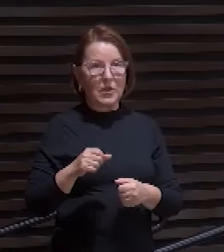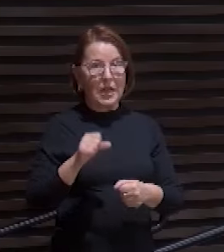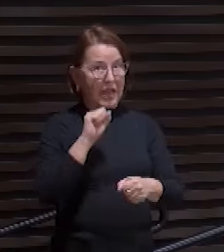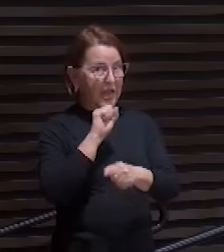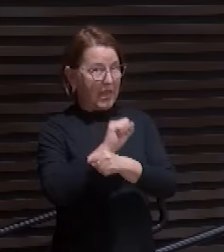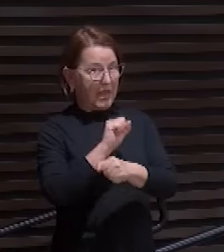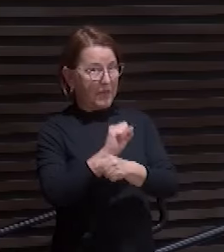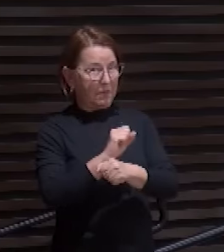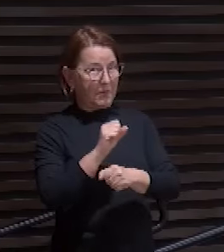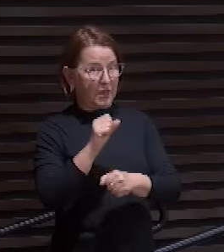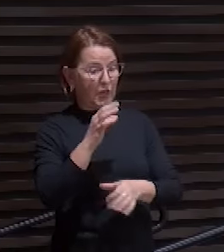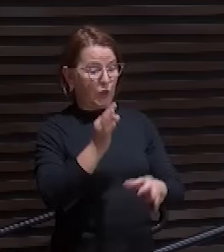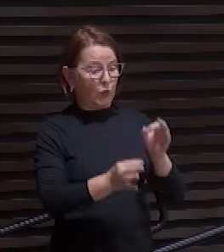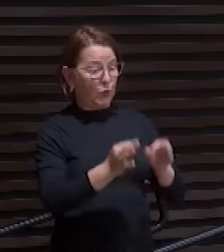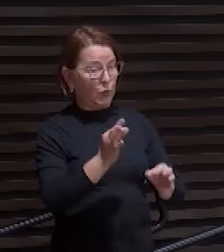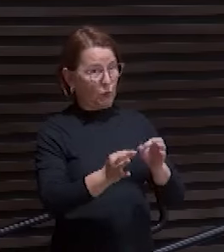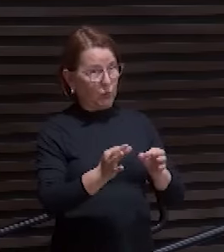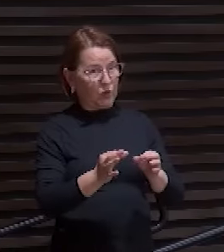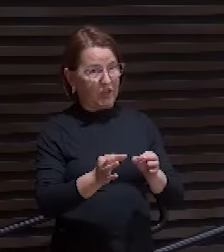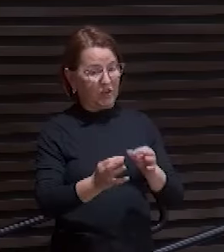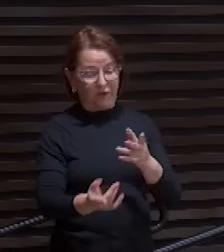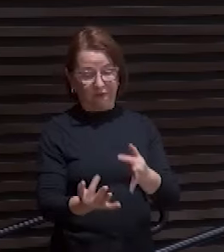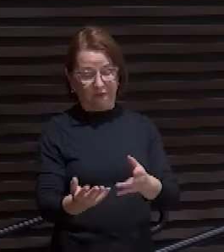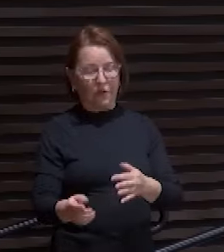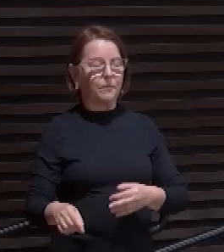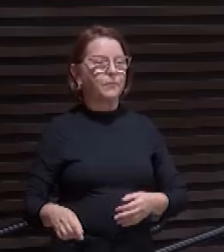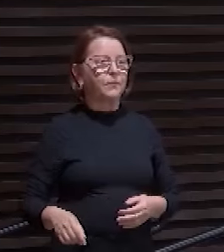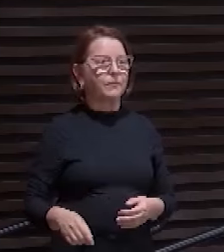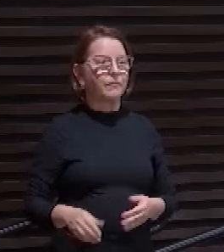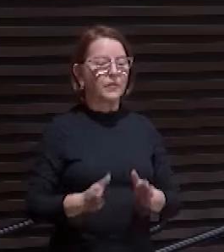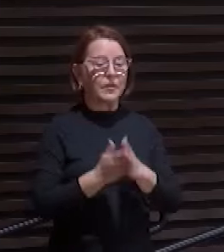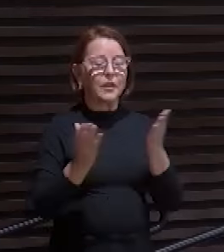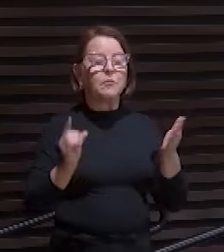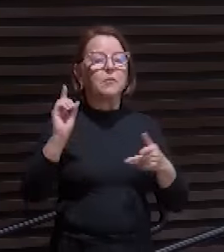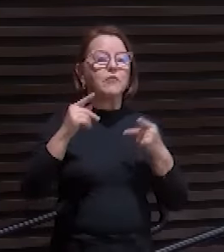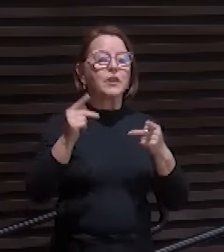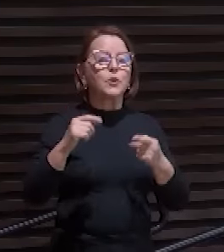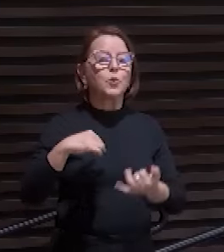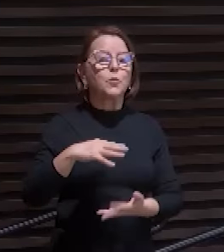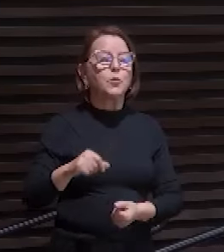fogo. A Bíblia diz que esse mundo jaz aonde?